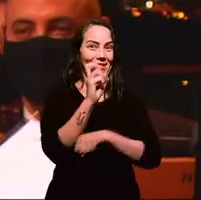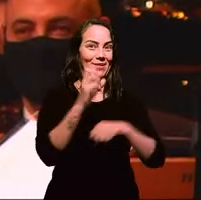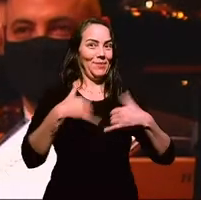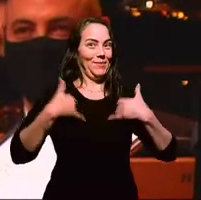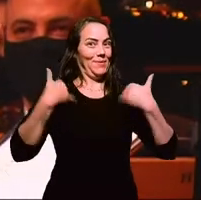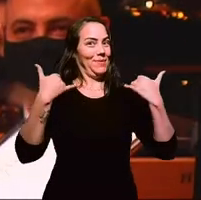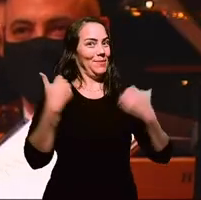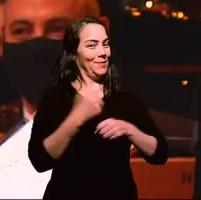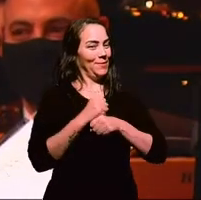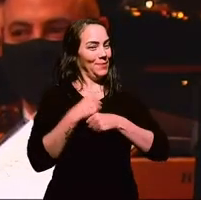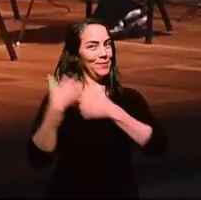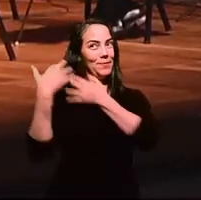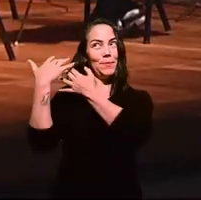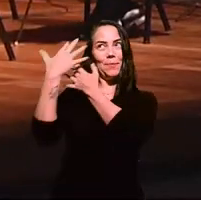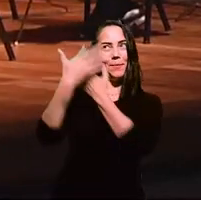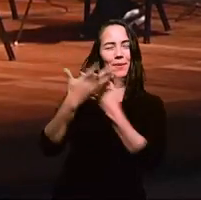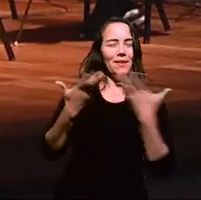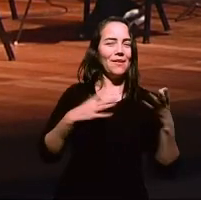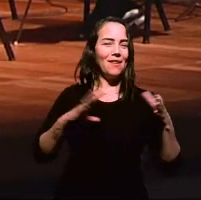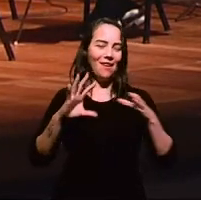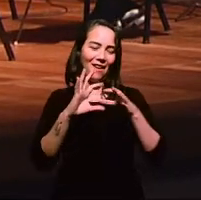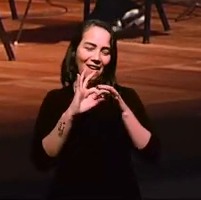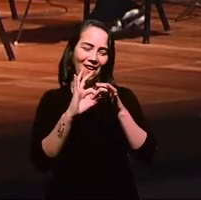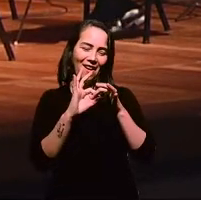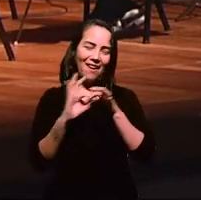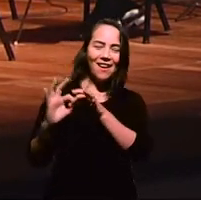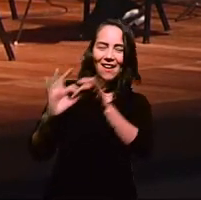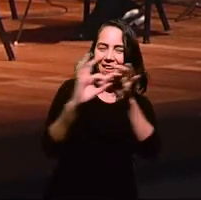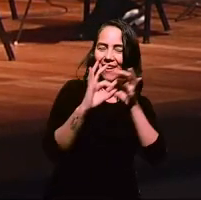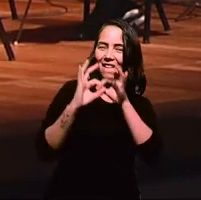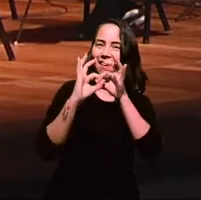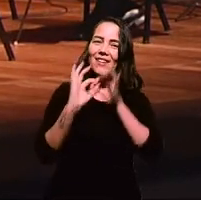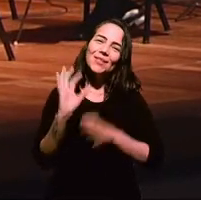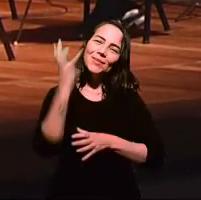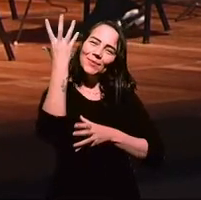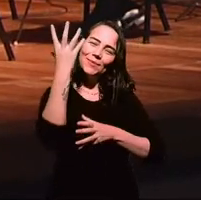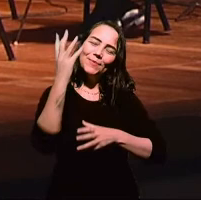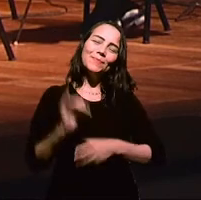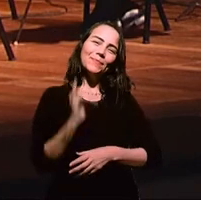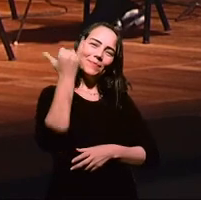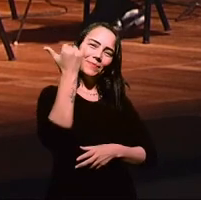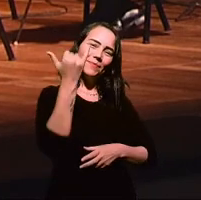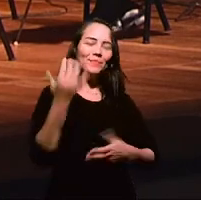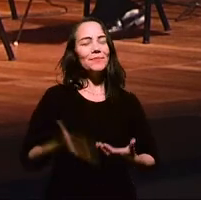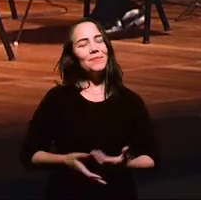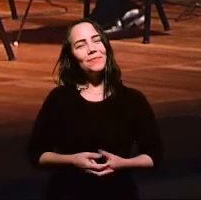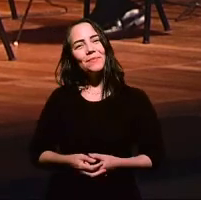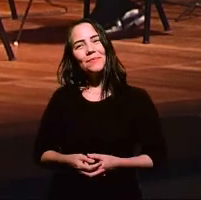interessante de fatores, assim, então não poderíamos deixar de aproveitar